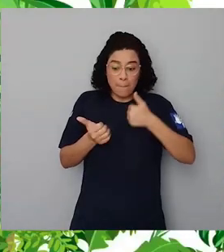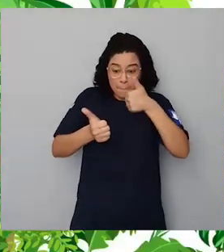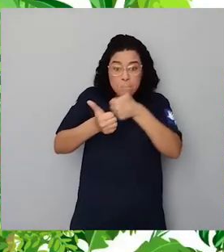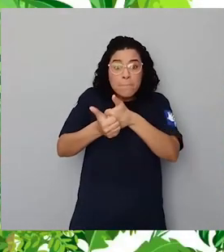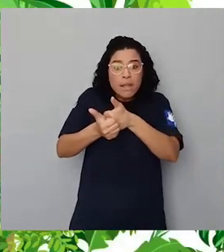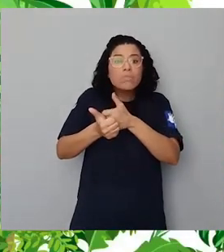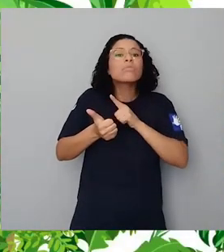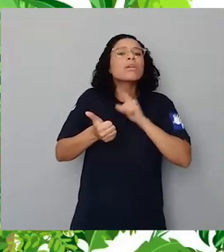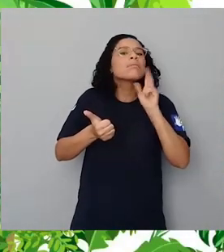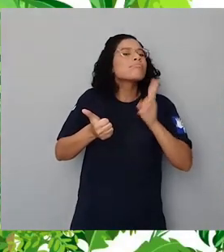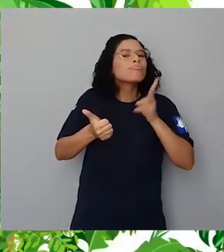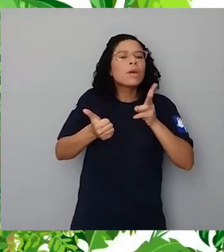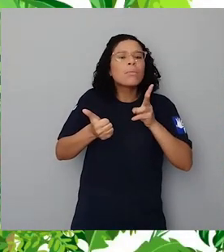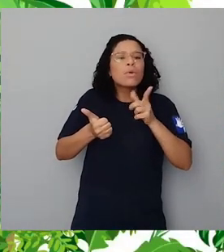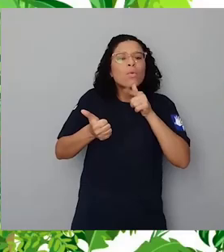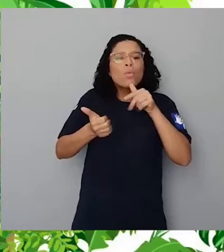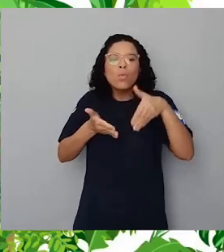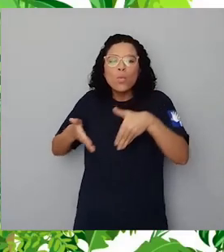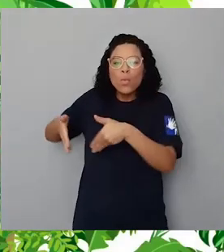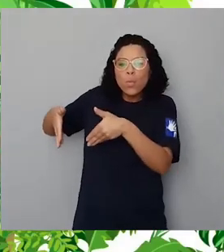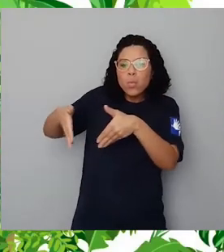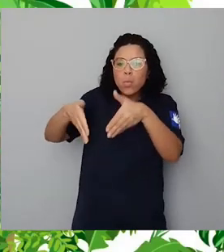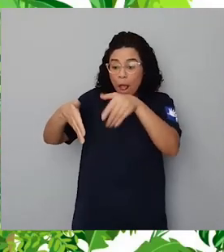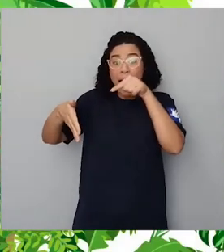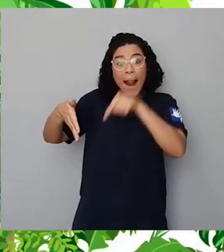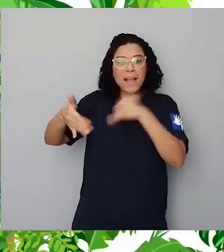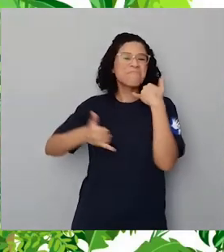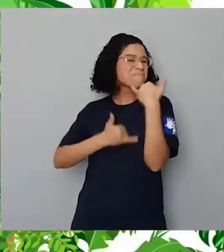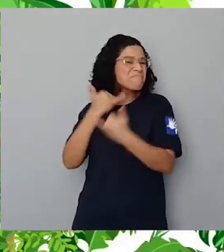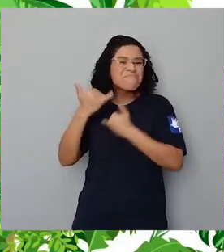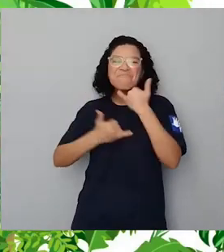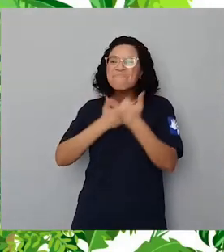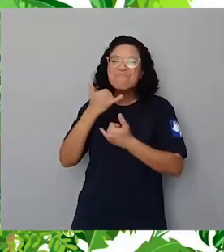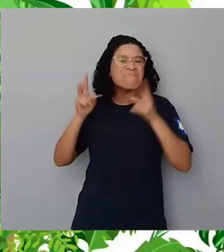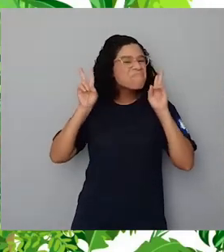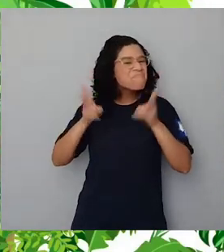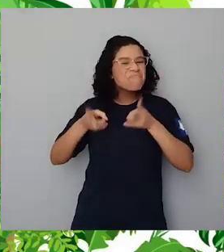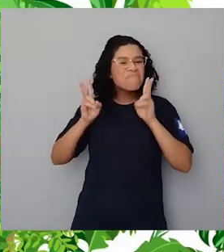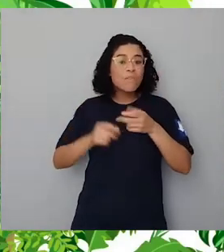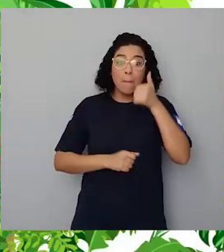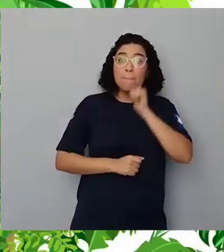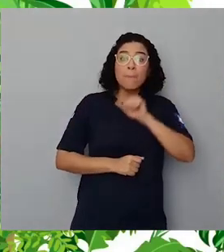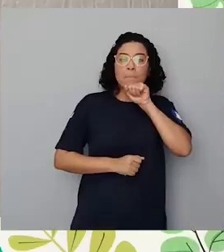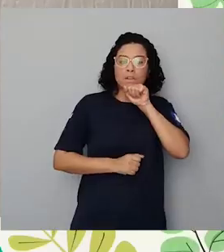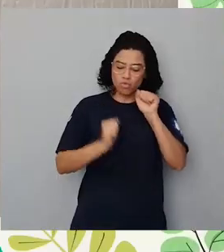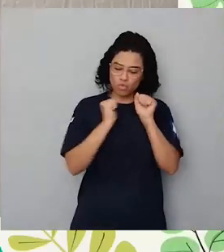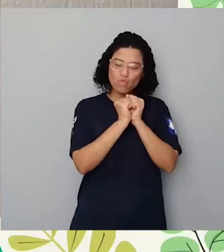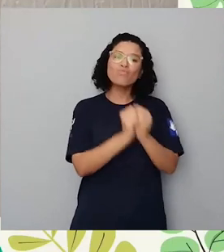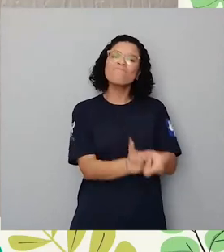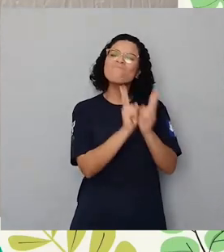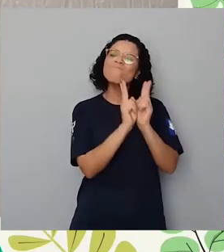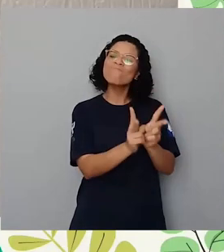Perto da aldeia, tem sempre um rio onde a gente brinca. A mamãe está sempre